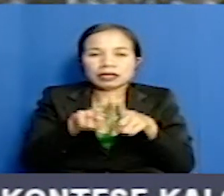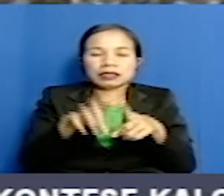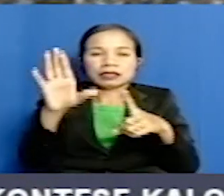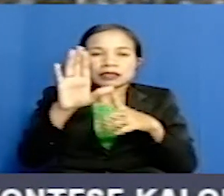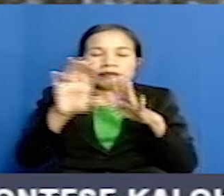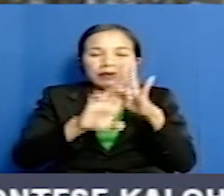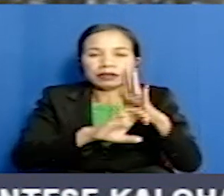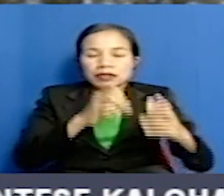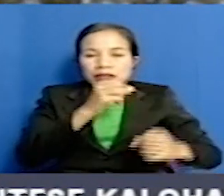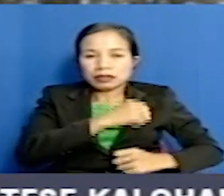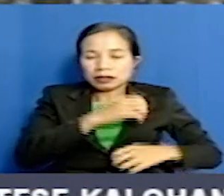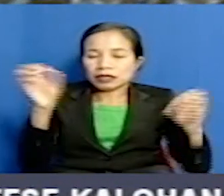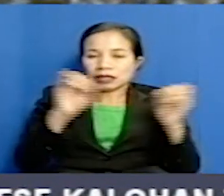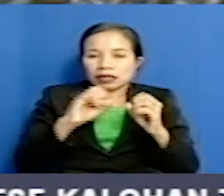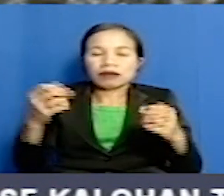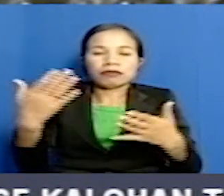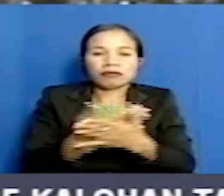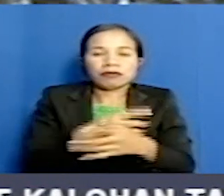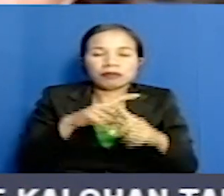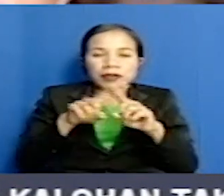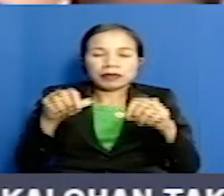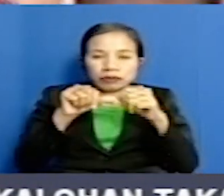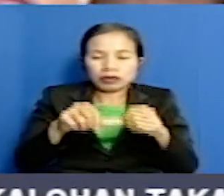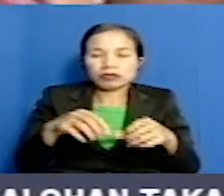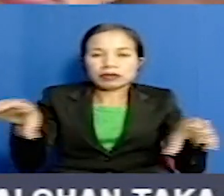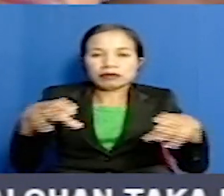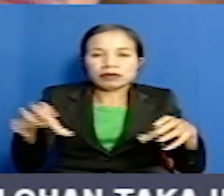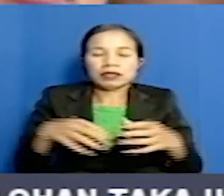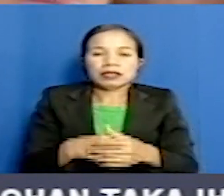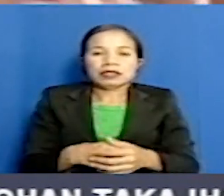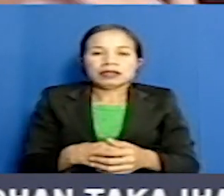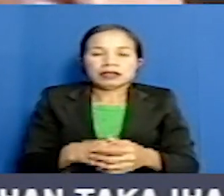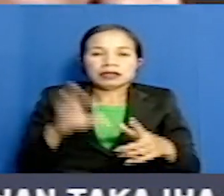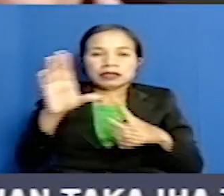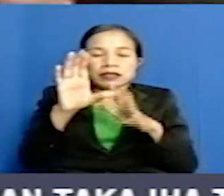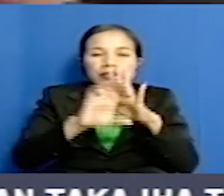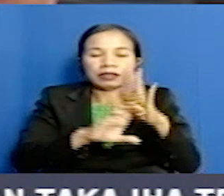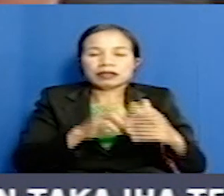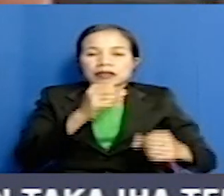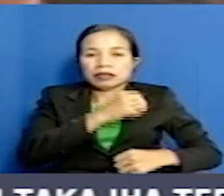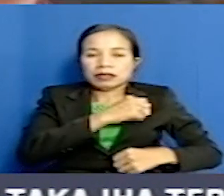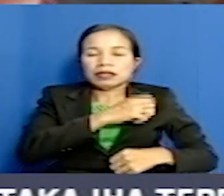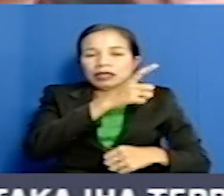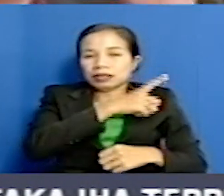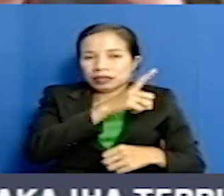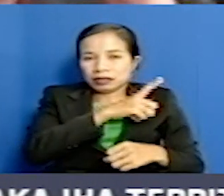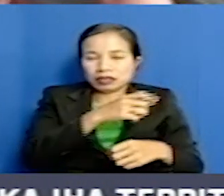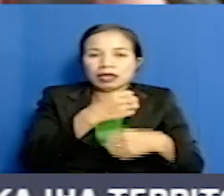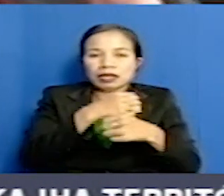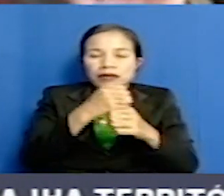Estado-Maior General Sela Halo Batfong. Mas continua serviço no Tenente General Reformado Lereana Timur